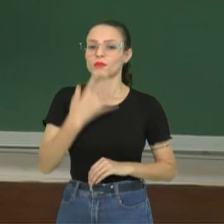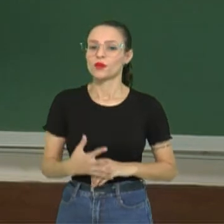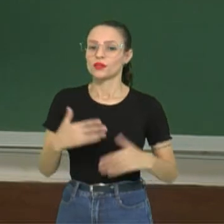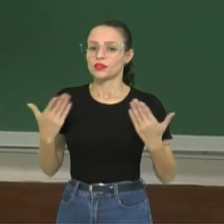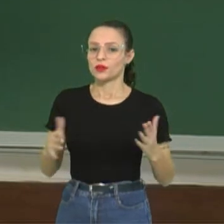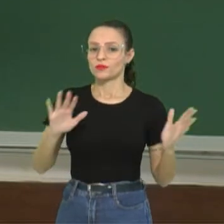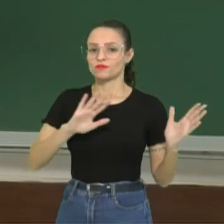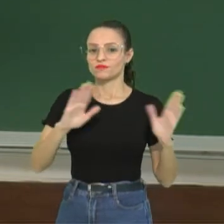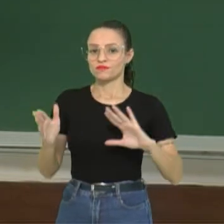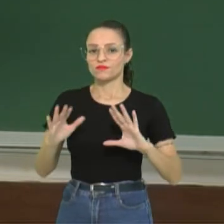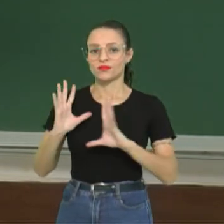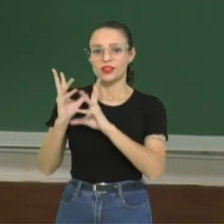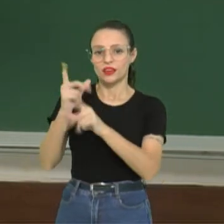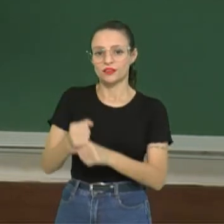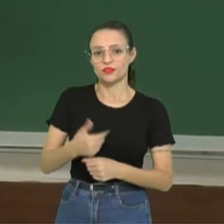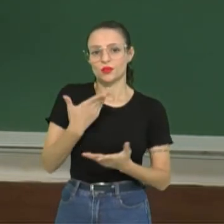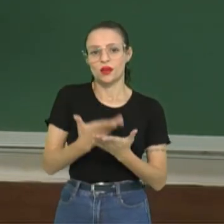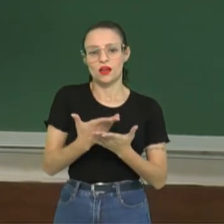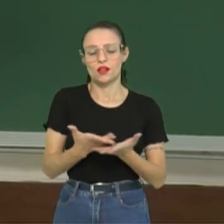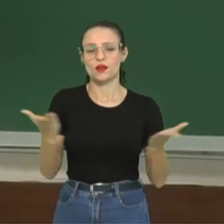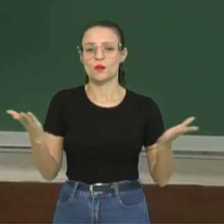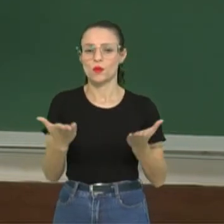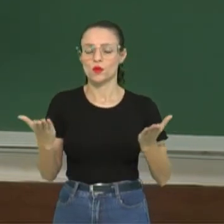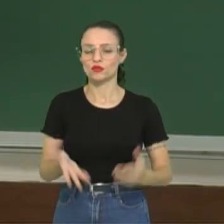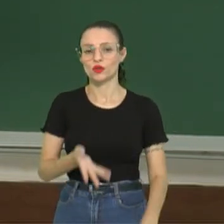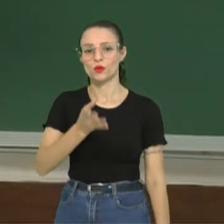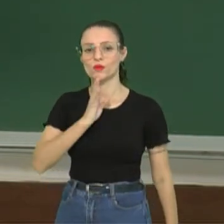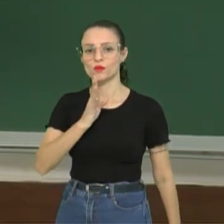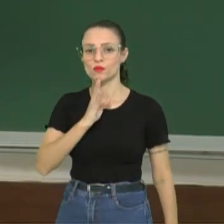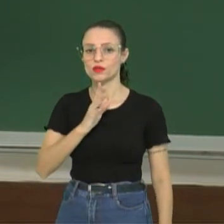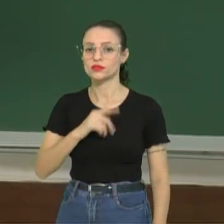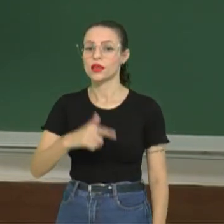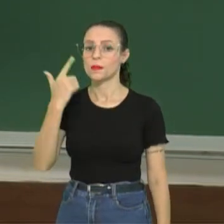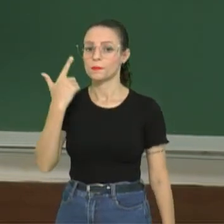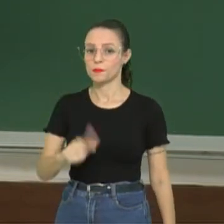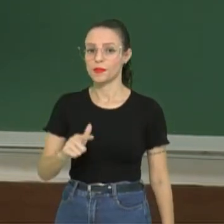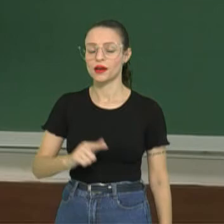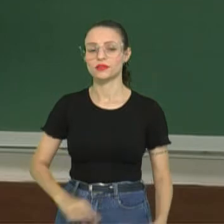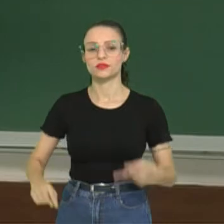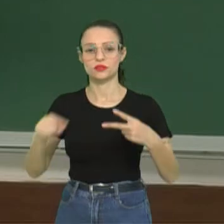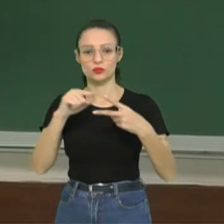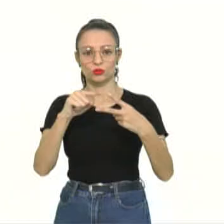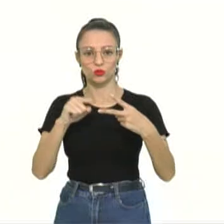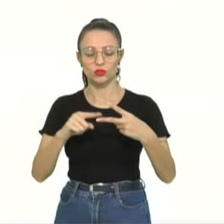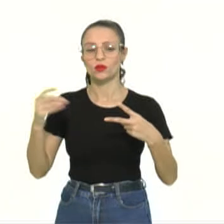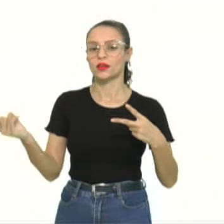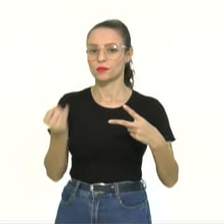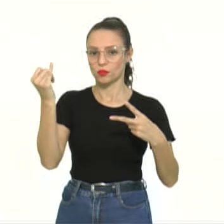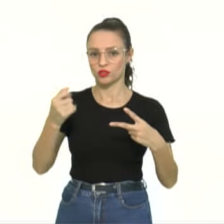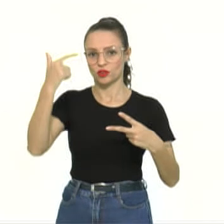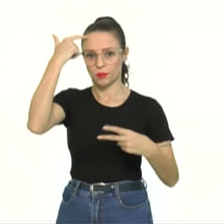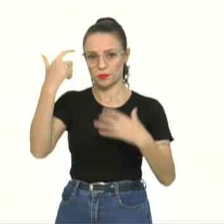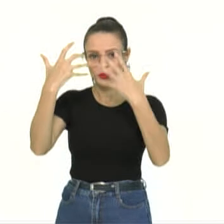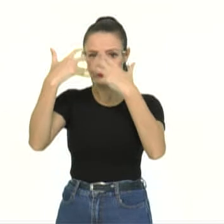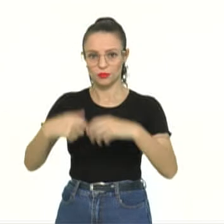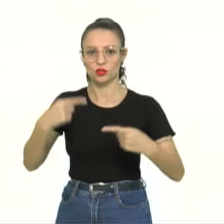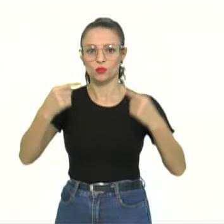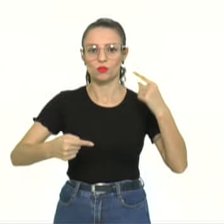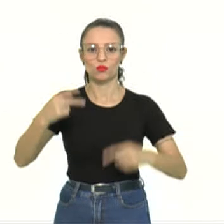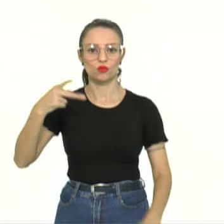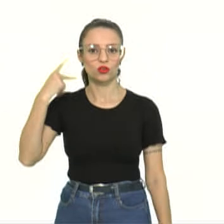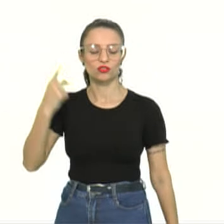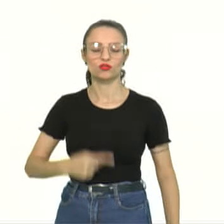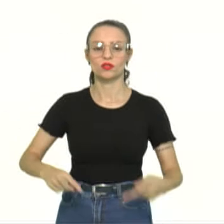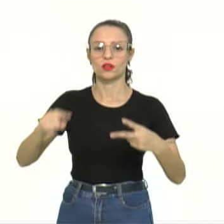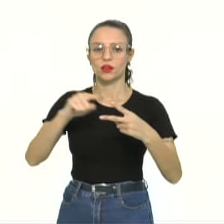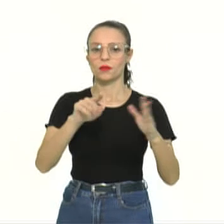aqui então a nossa revisão da aula de hoje hoje conhecemos mais duas correntes importantes do pensamento político